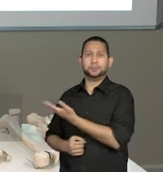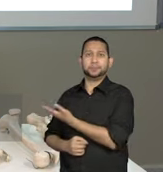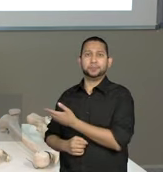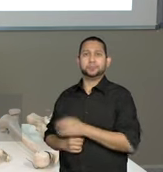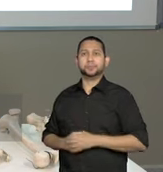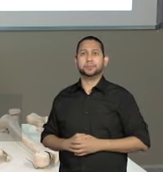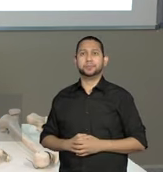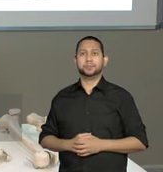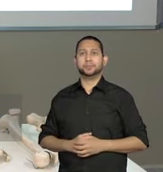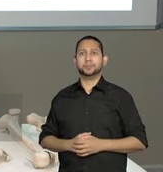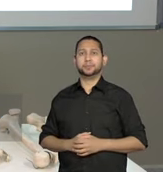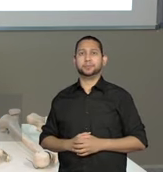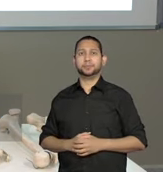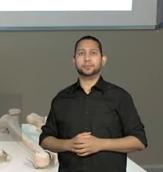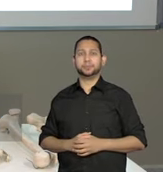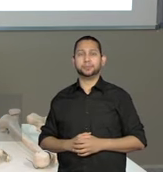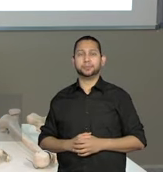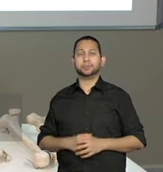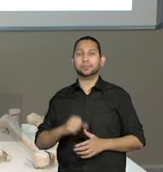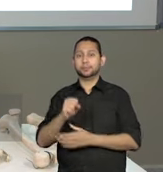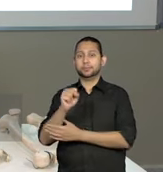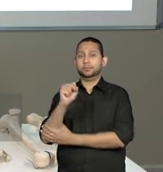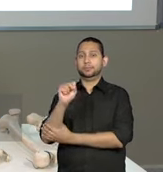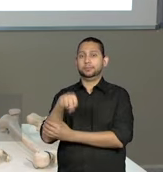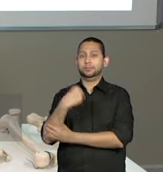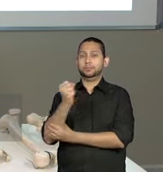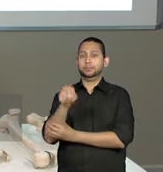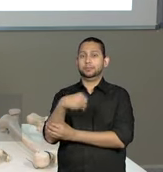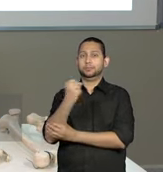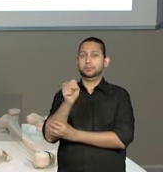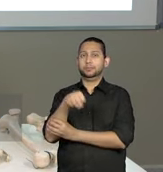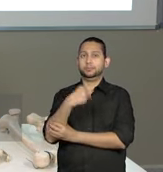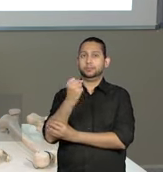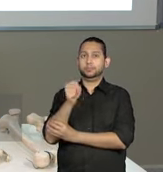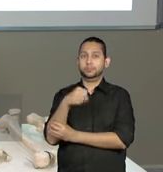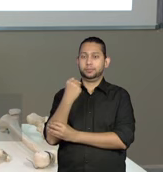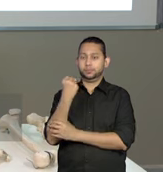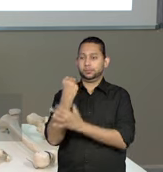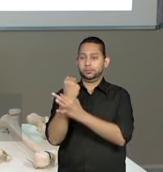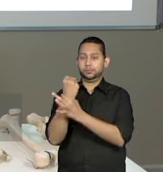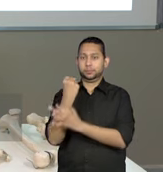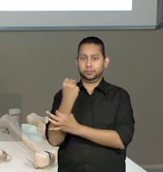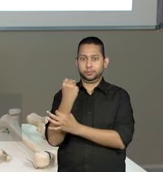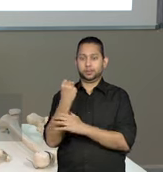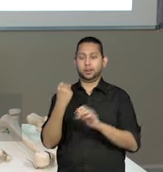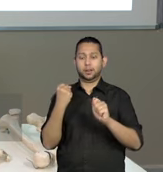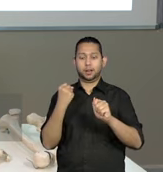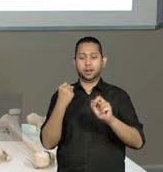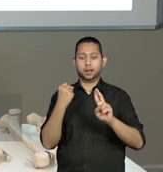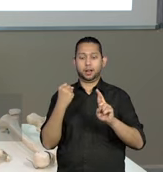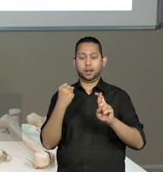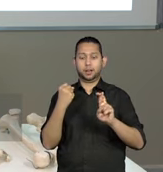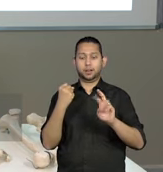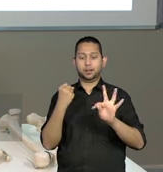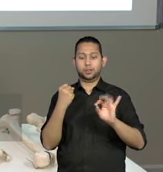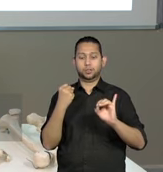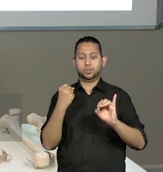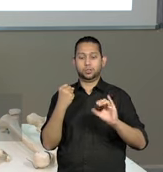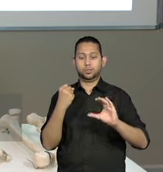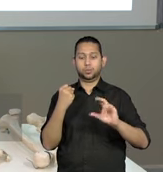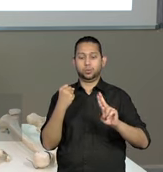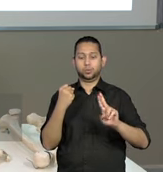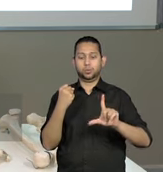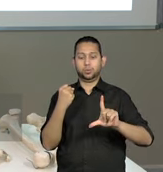são as articulações. Primeiro, a articulação vai servir para